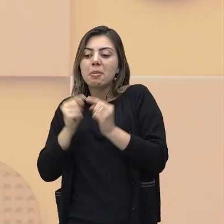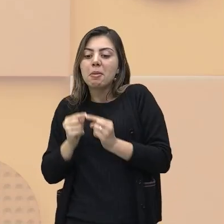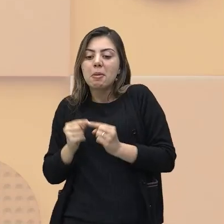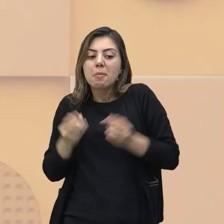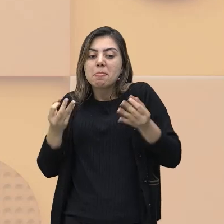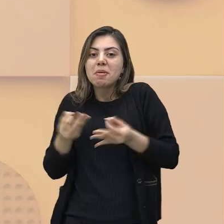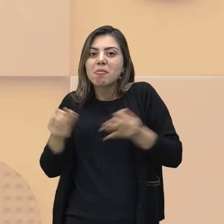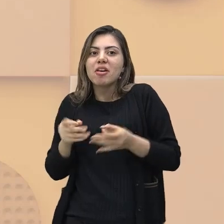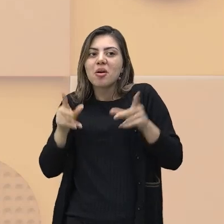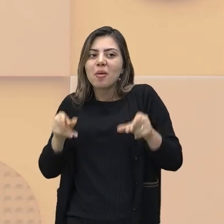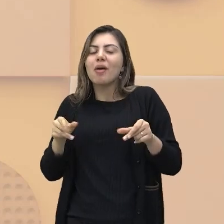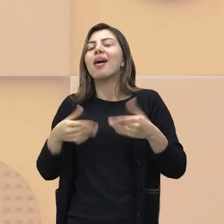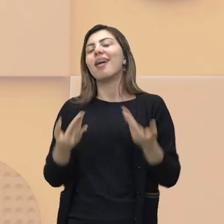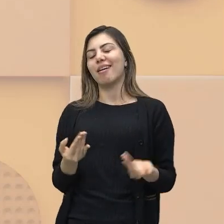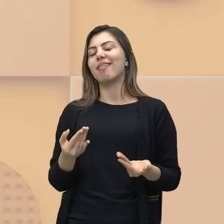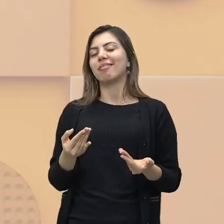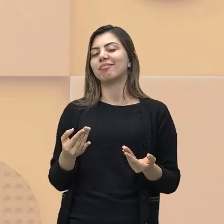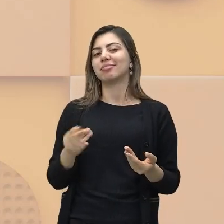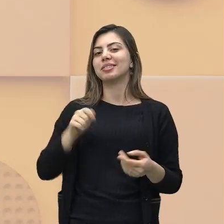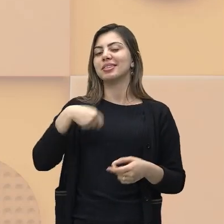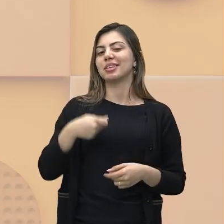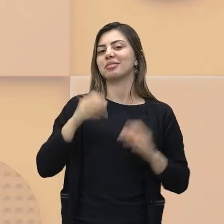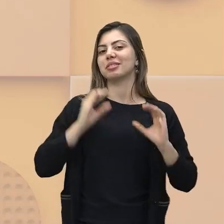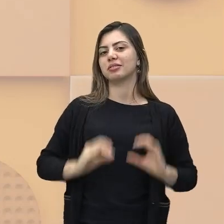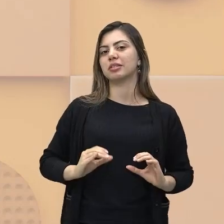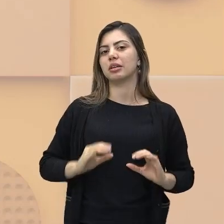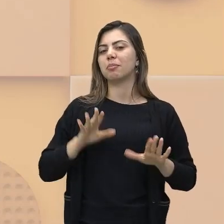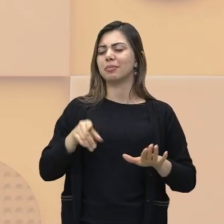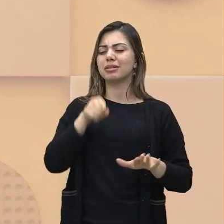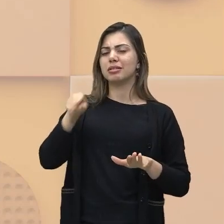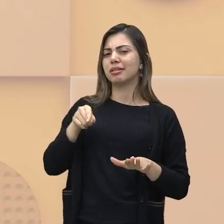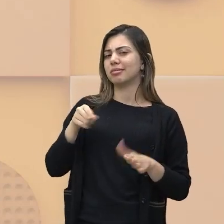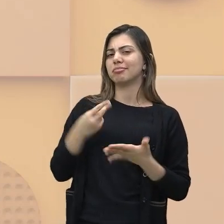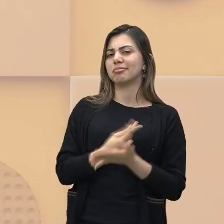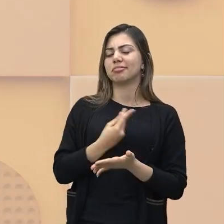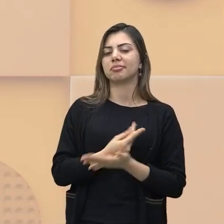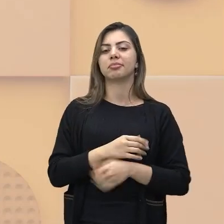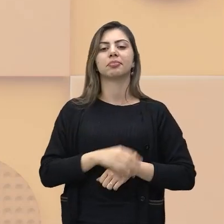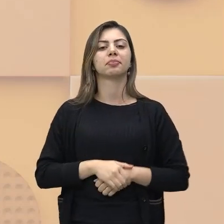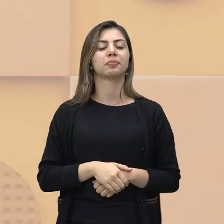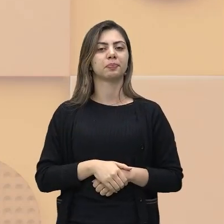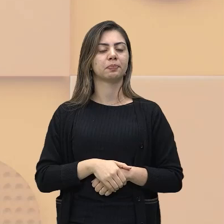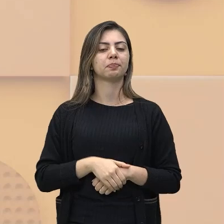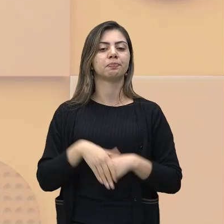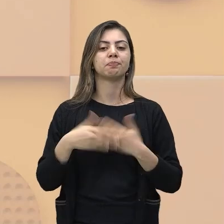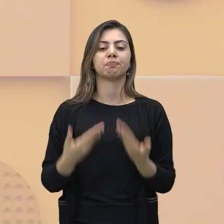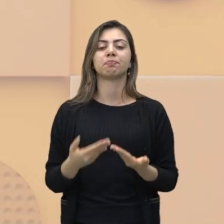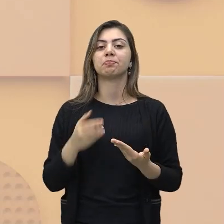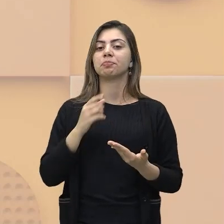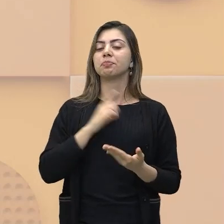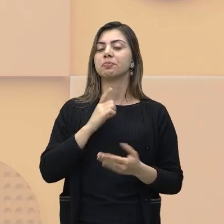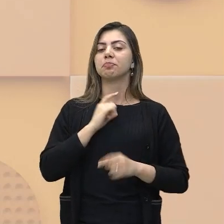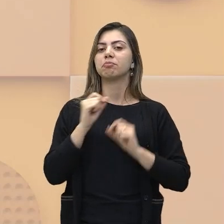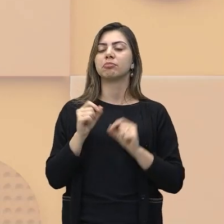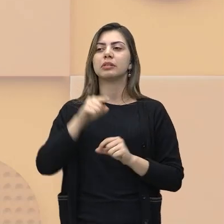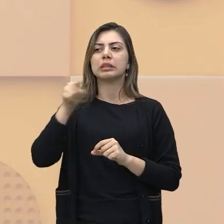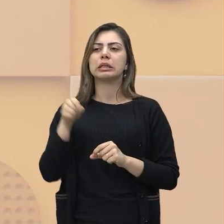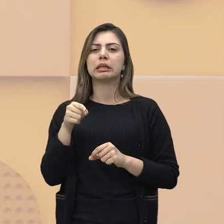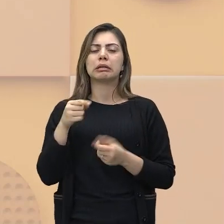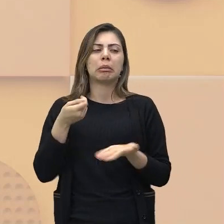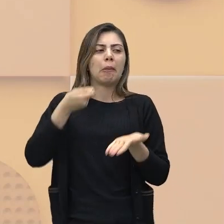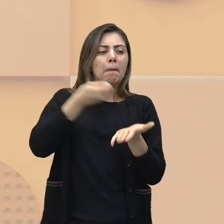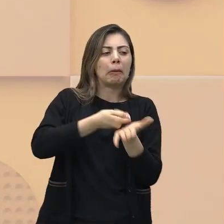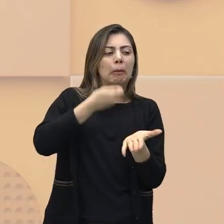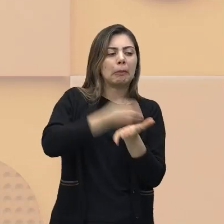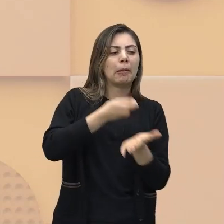a ele. Então esse termo, civilização, dizer que o português trouxe civilização, acaba sendo uma forçação de barra